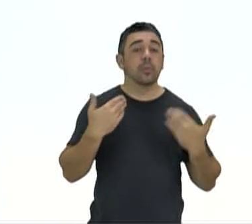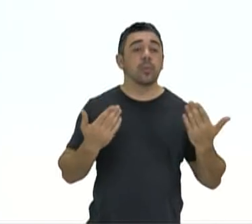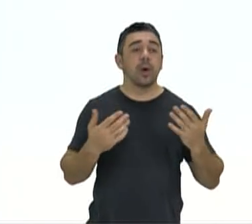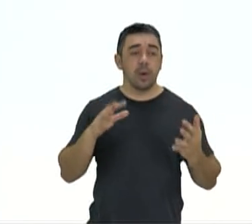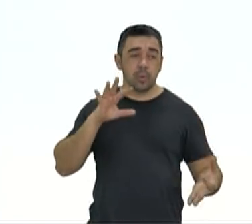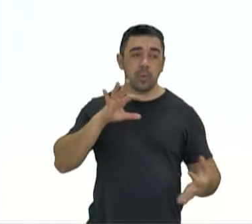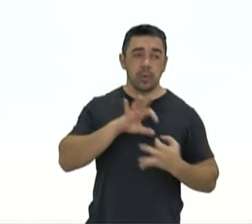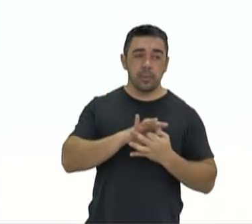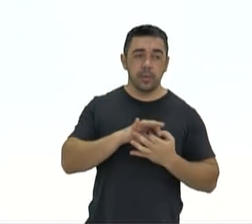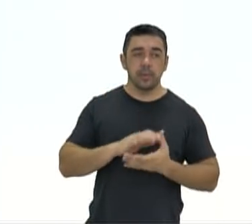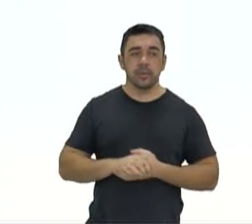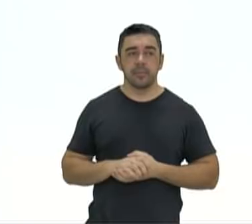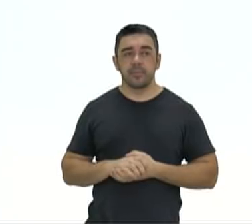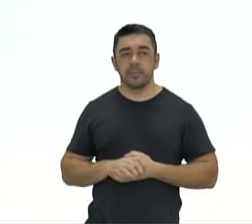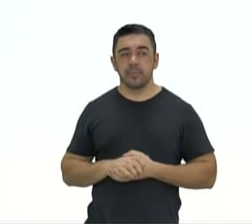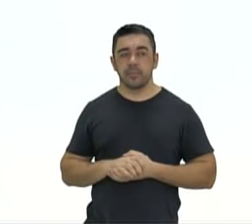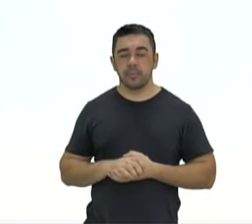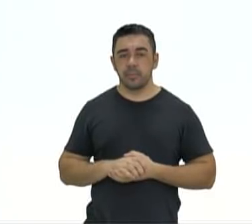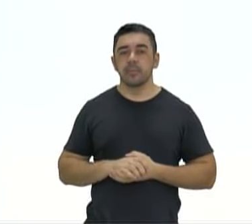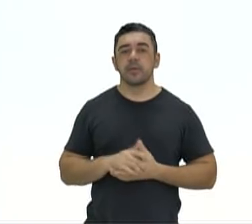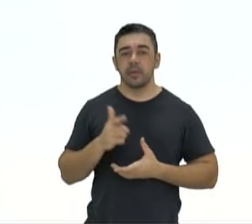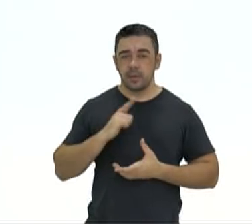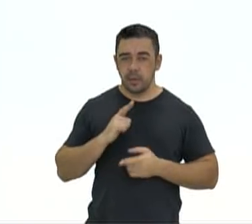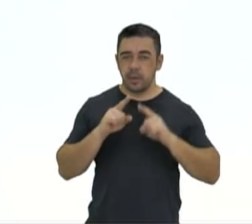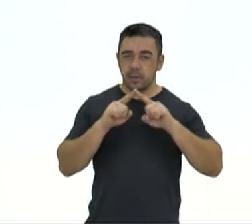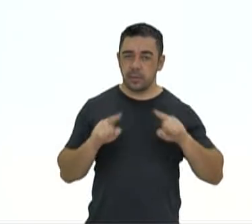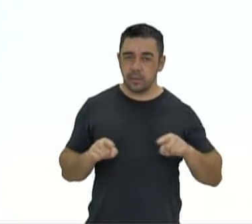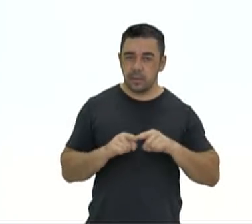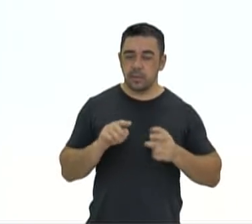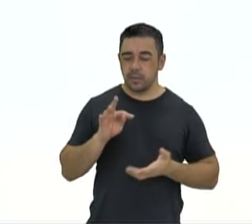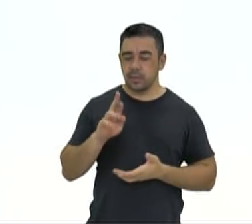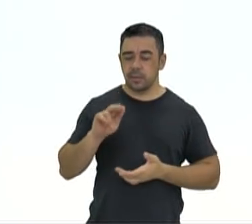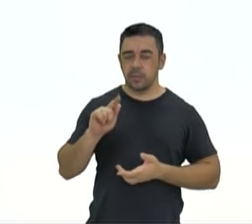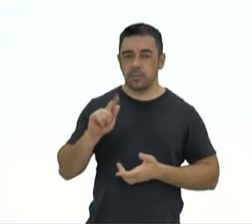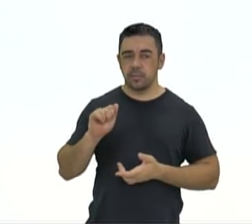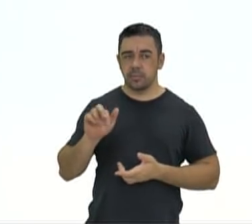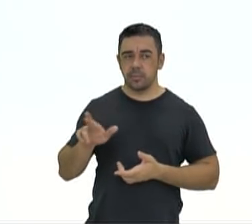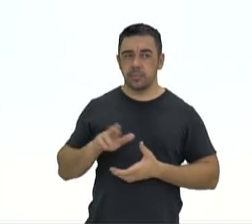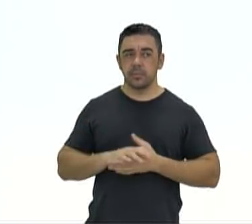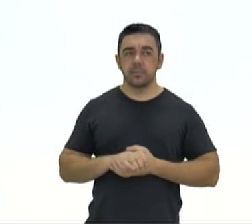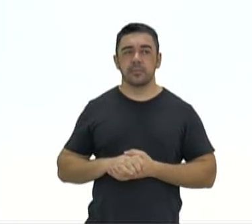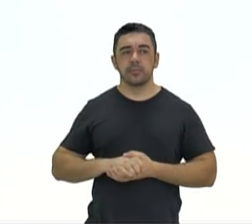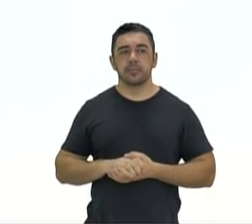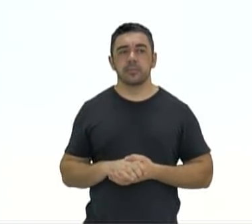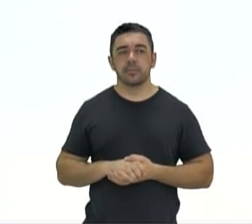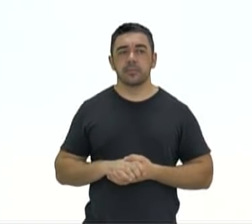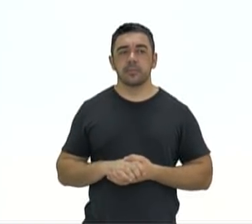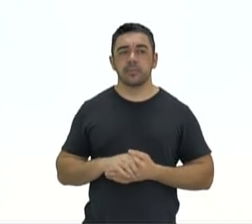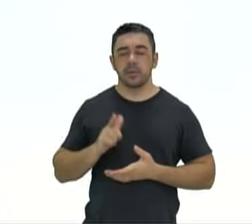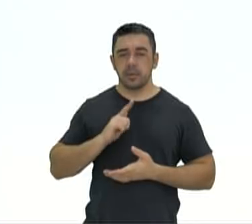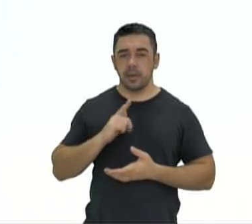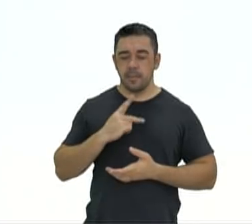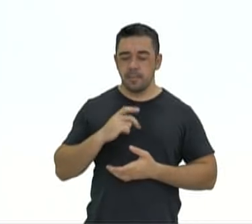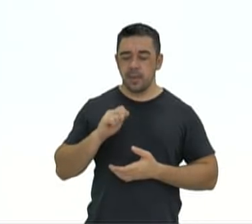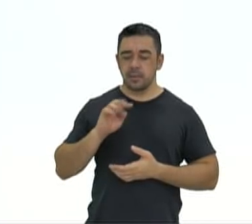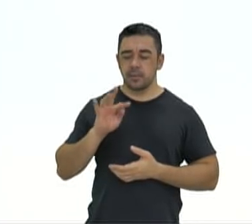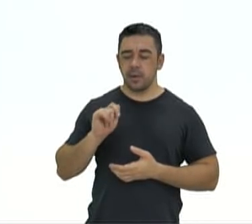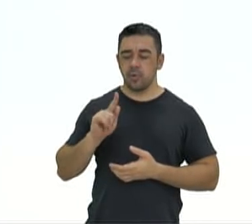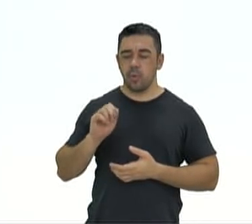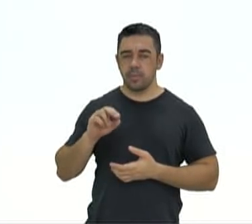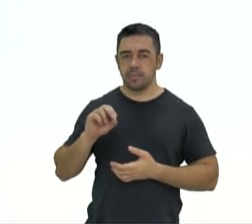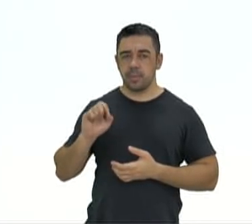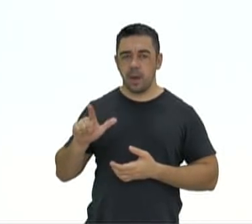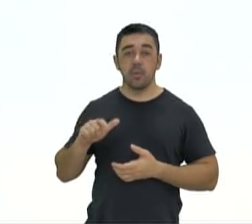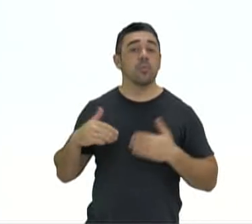dessas figuras aqui? Prisma triangular, eu vou ligar com qual dessas figuras aqui? Prisma pentagonal,